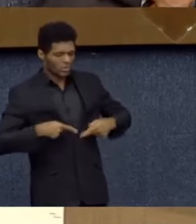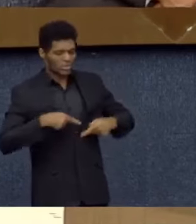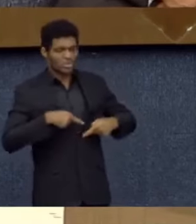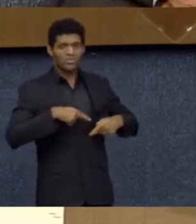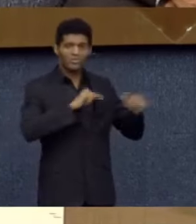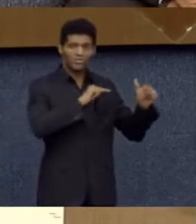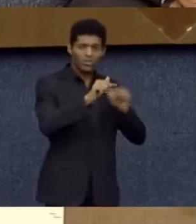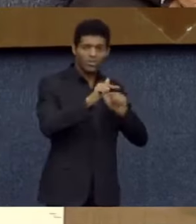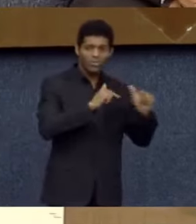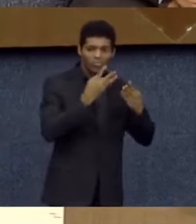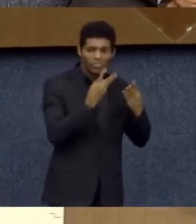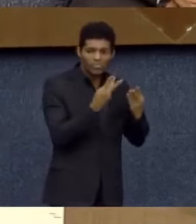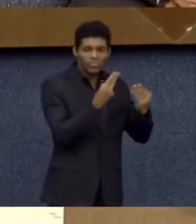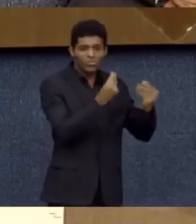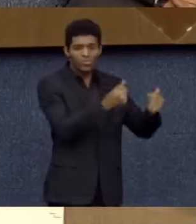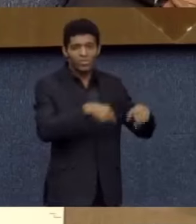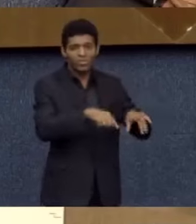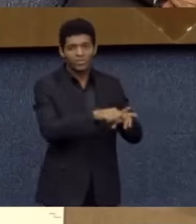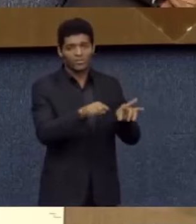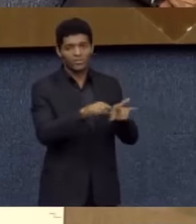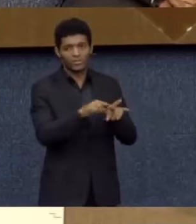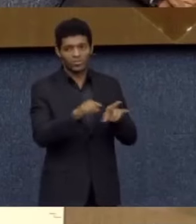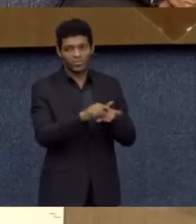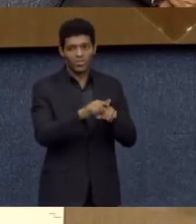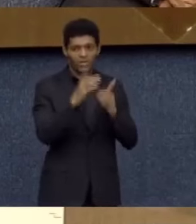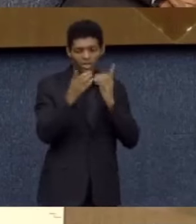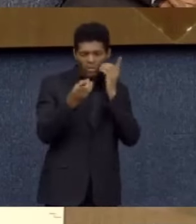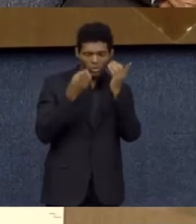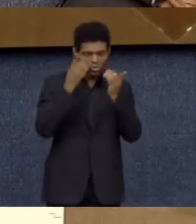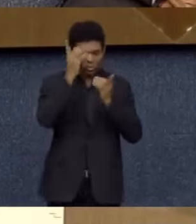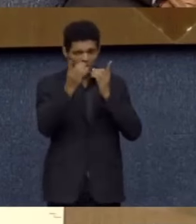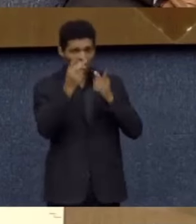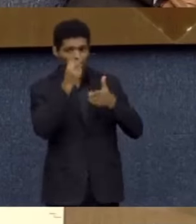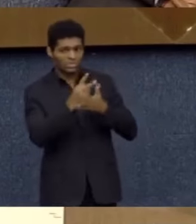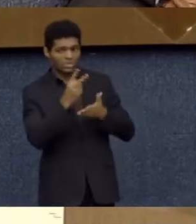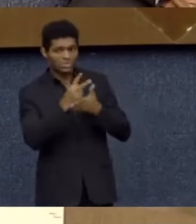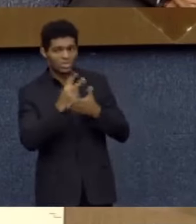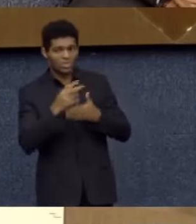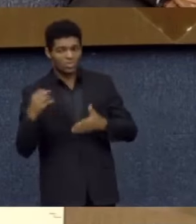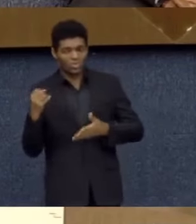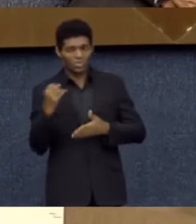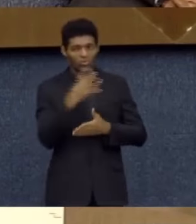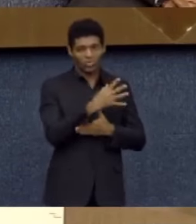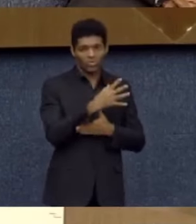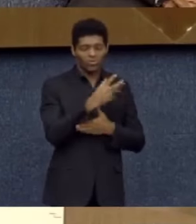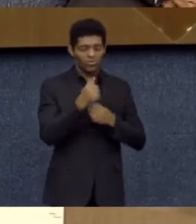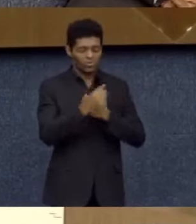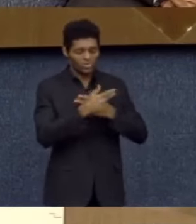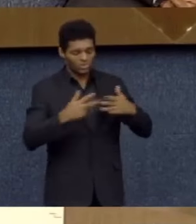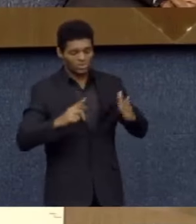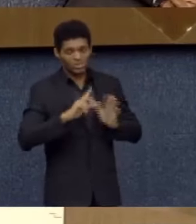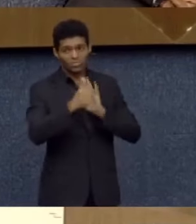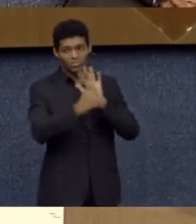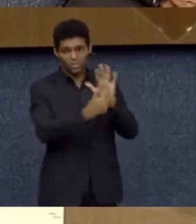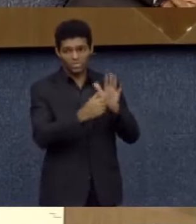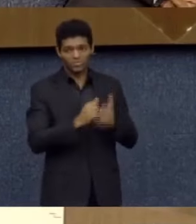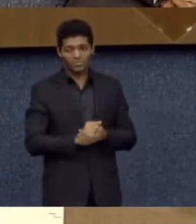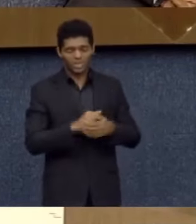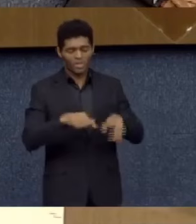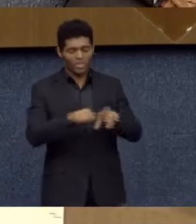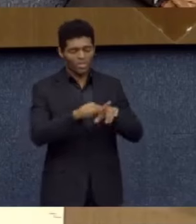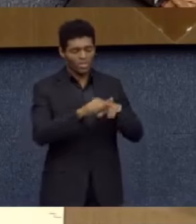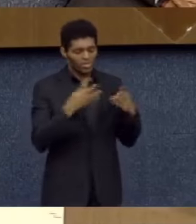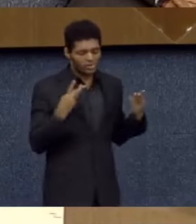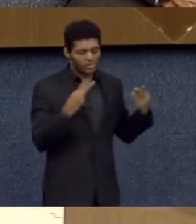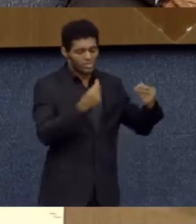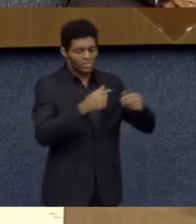empenho em inovar e buscar continuidade, continuamente, a qualidade no que faz, os ganhos